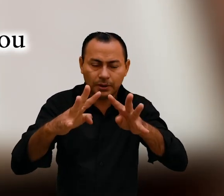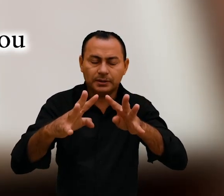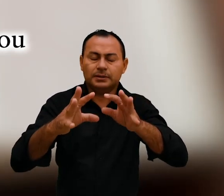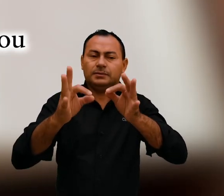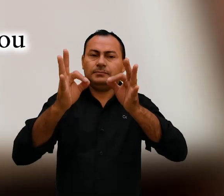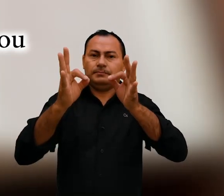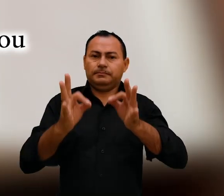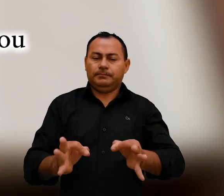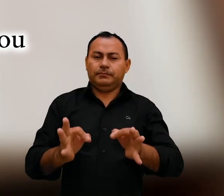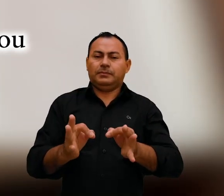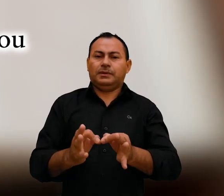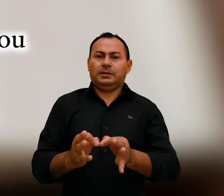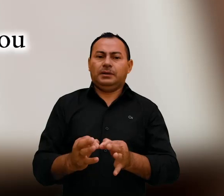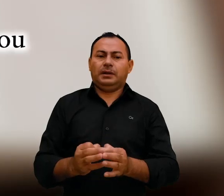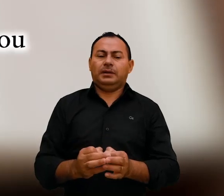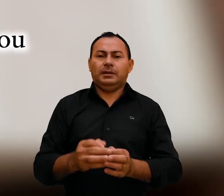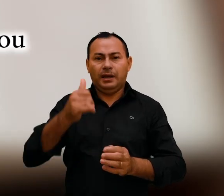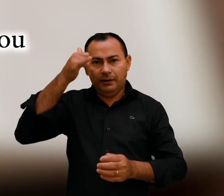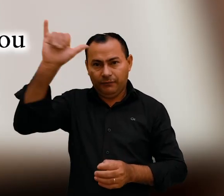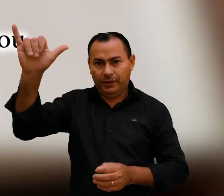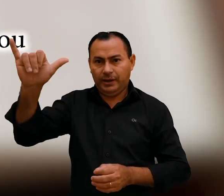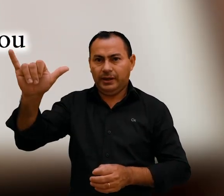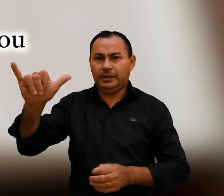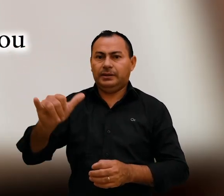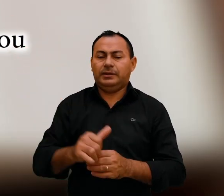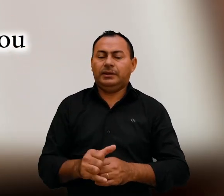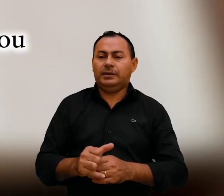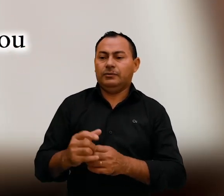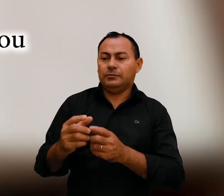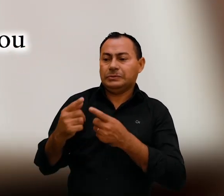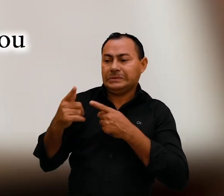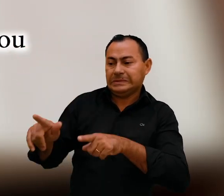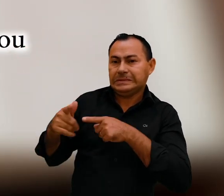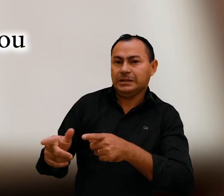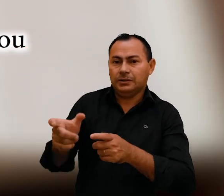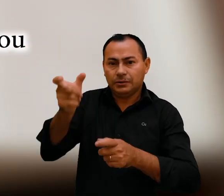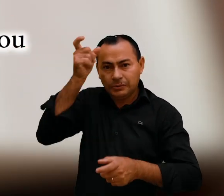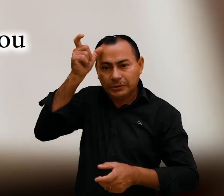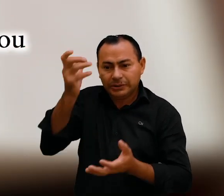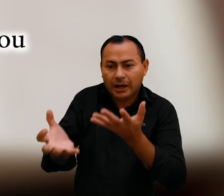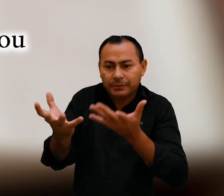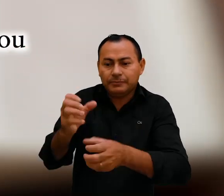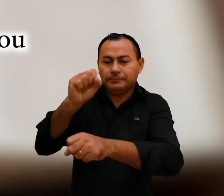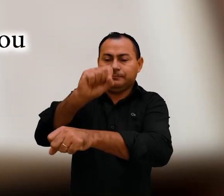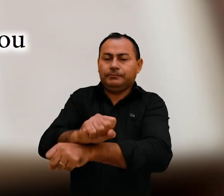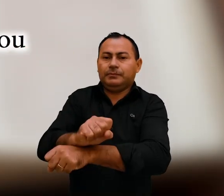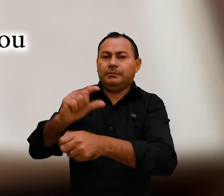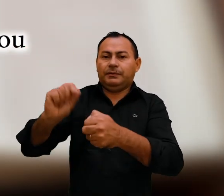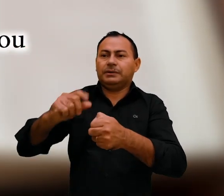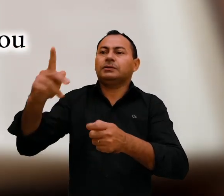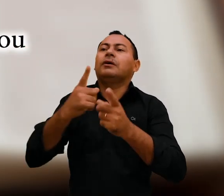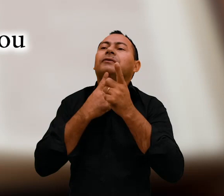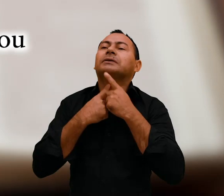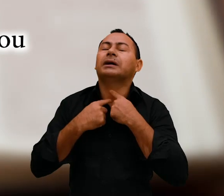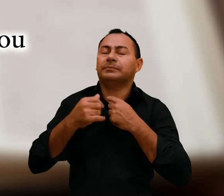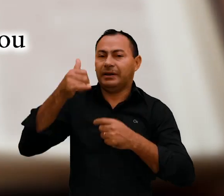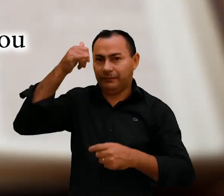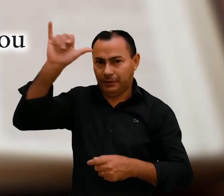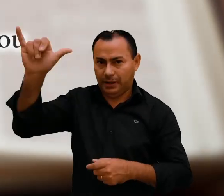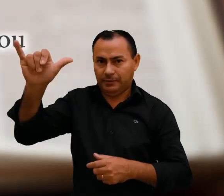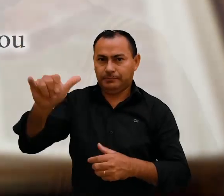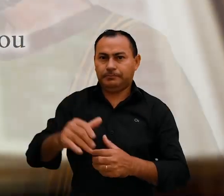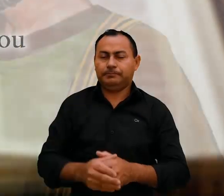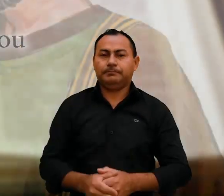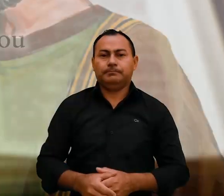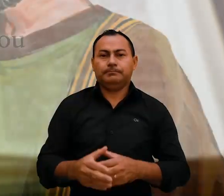volta em a sobriedade e escapem da Armadilha do Diabo que os aprisionou para fazer ganhar sua